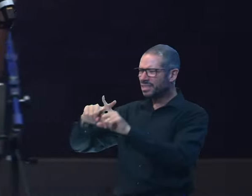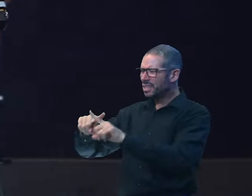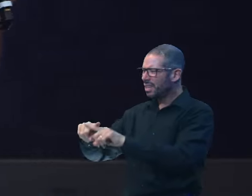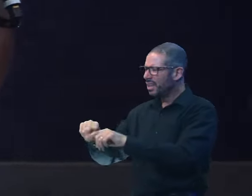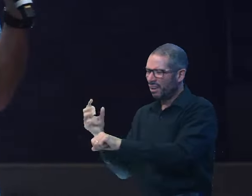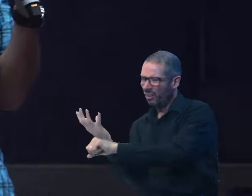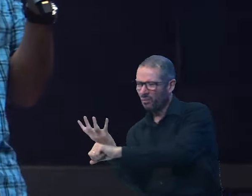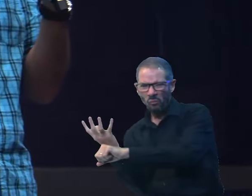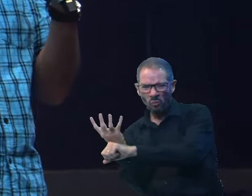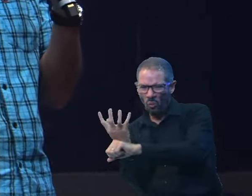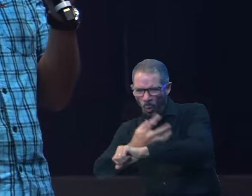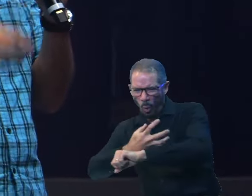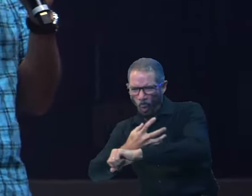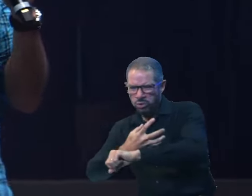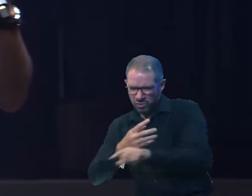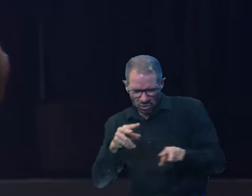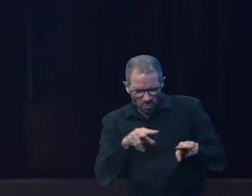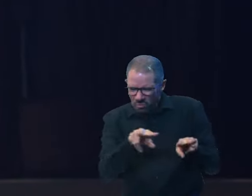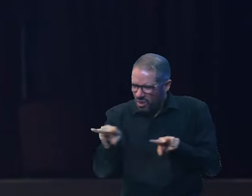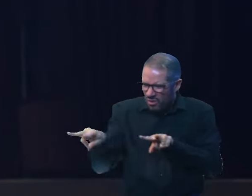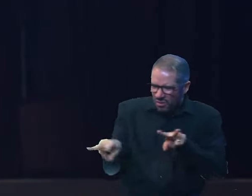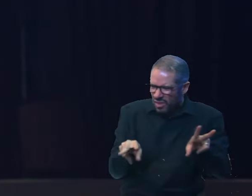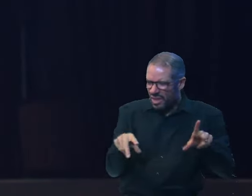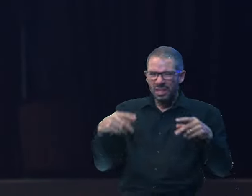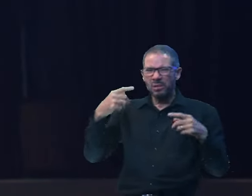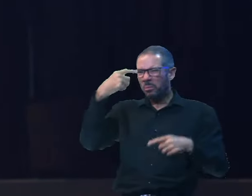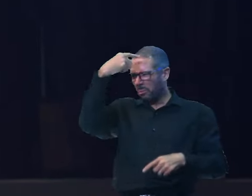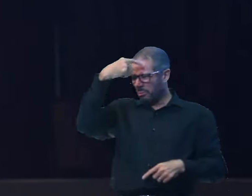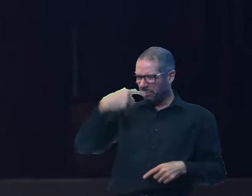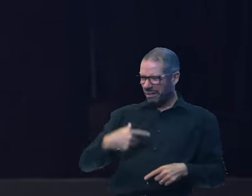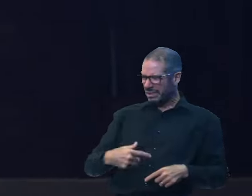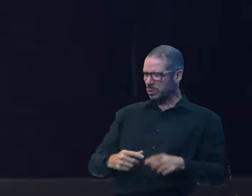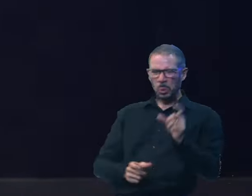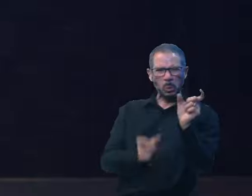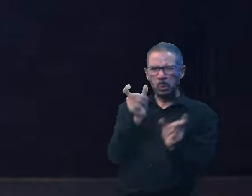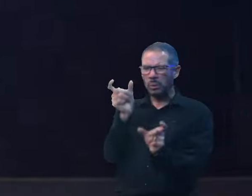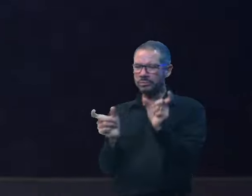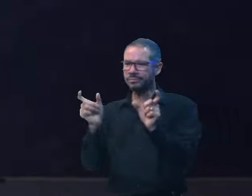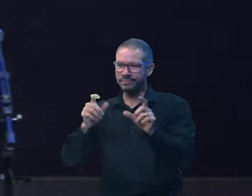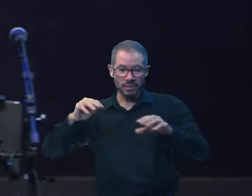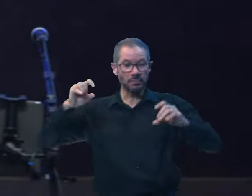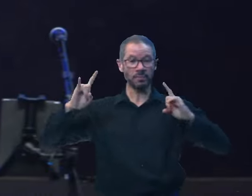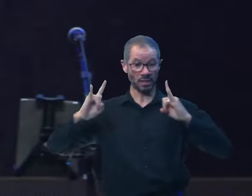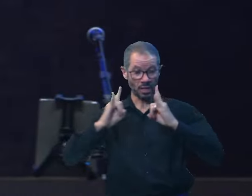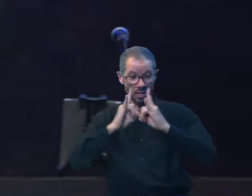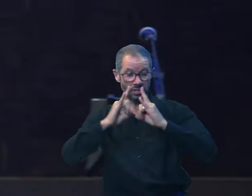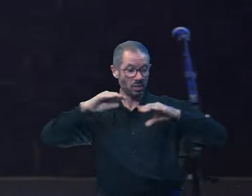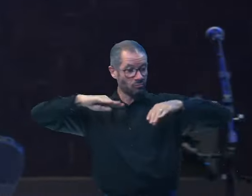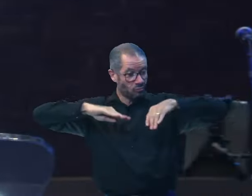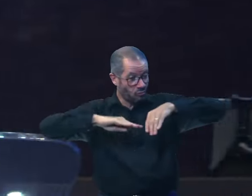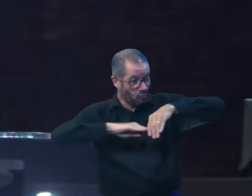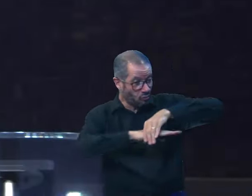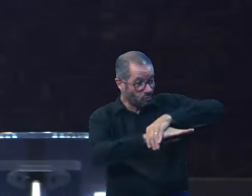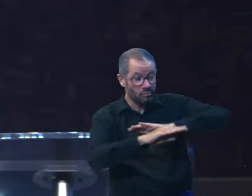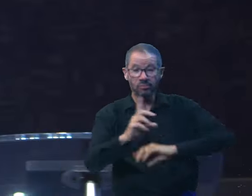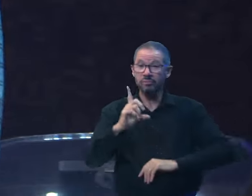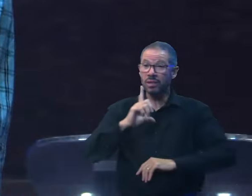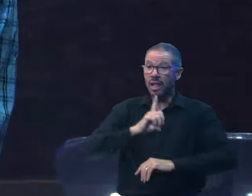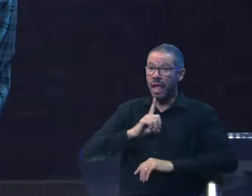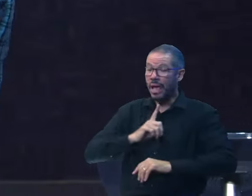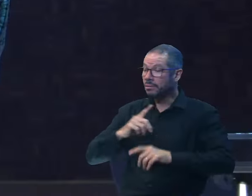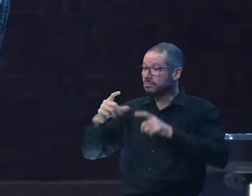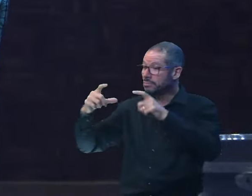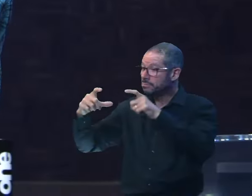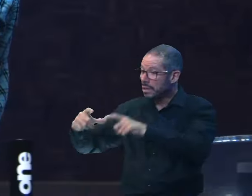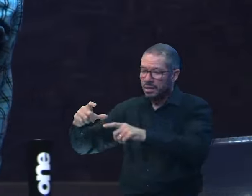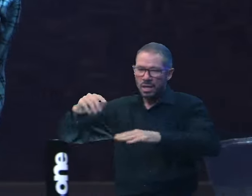osso? Dá para ver o osso das pessoas? Falei: não, fica tudo, tem o caixão, tem flor, tem tudo. Aí tem os espaços,